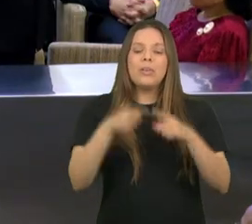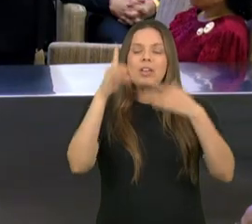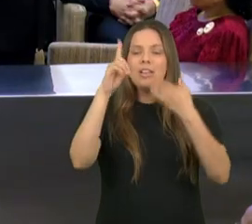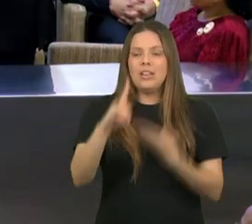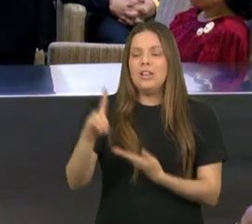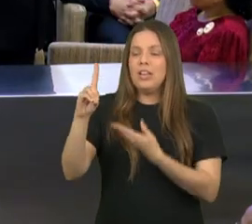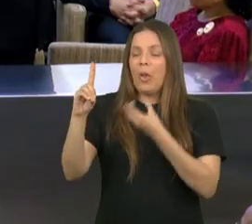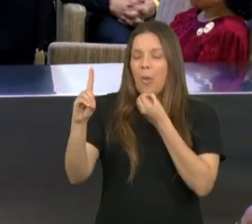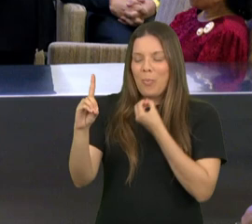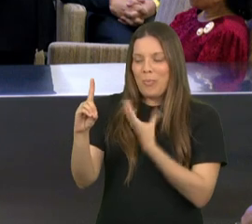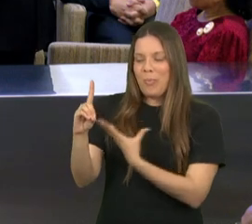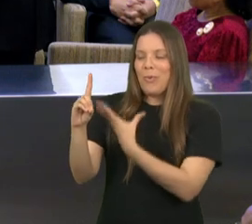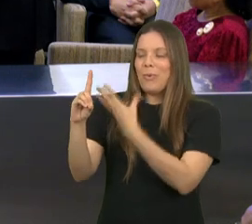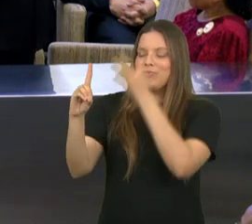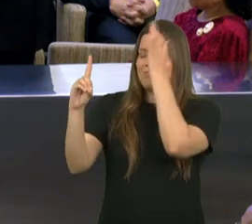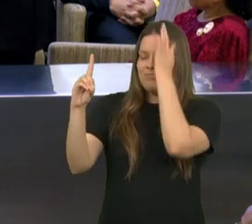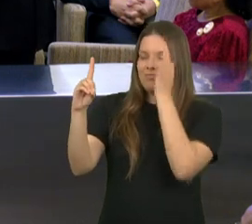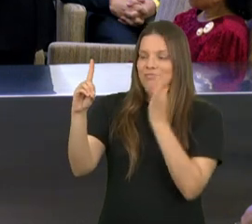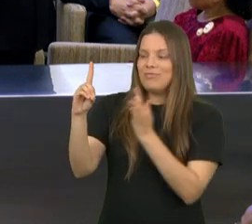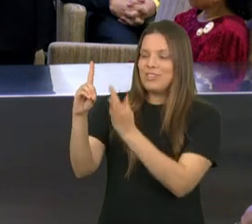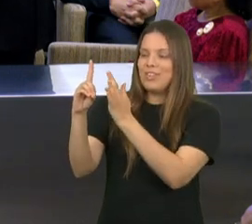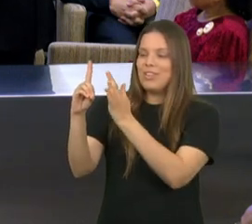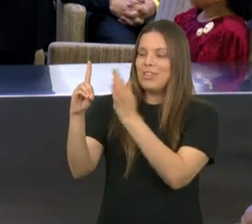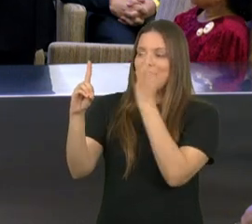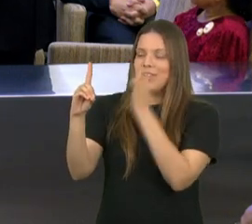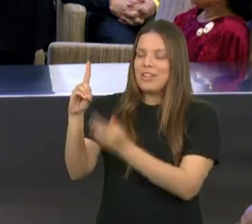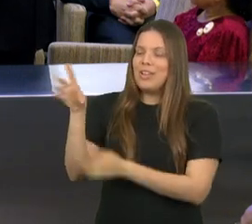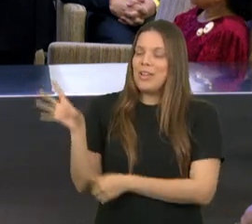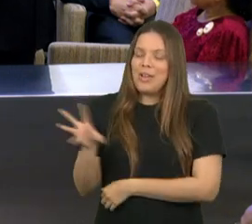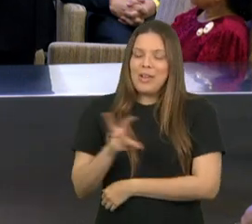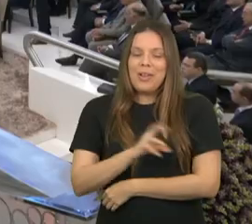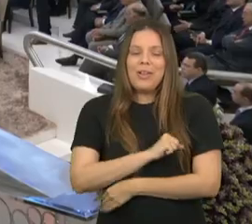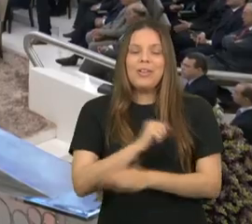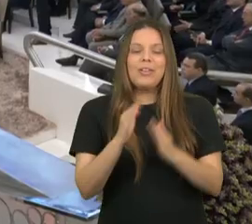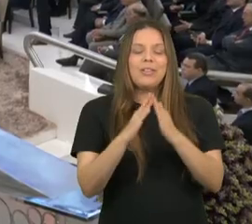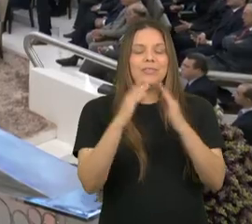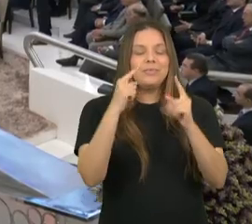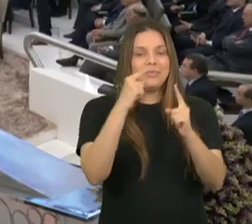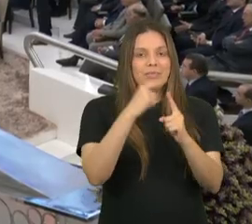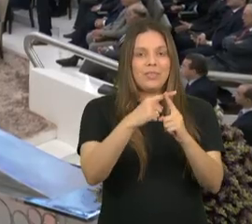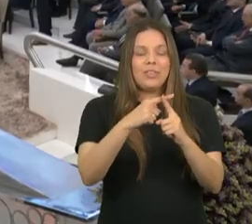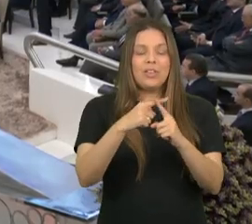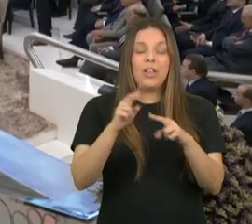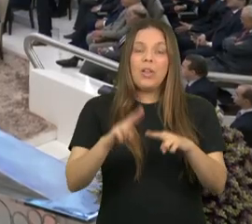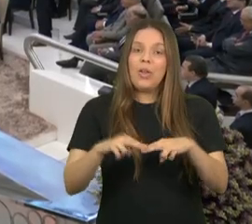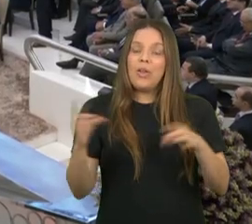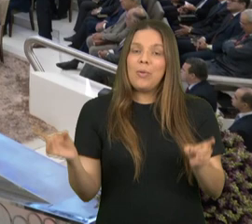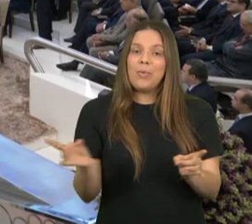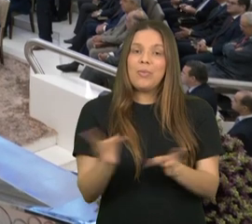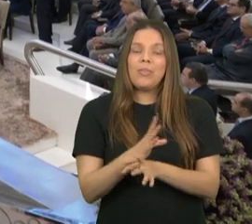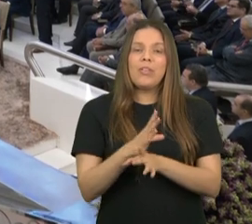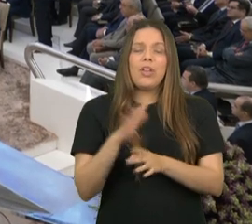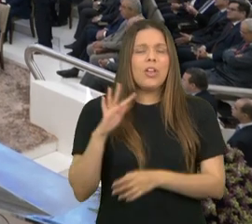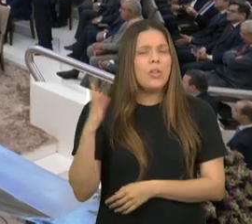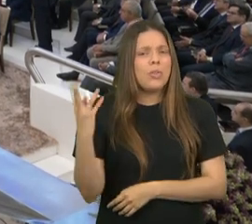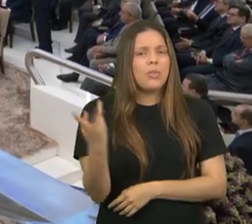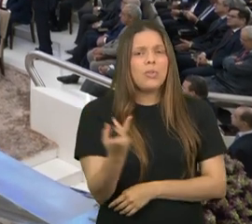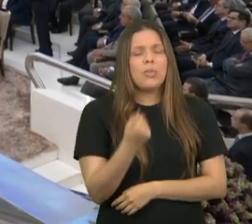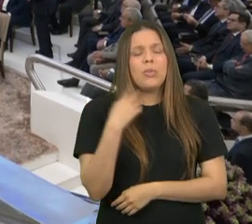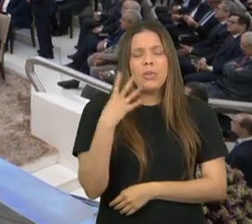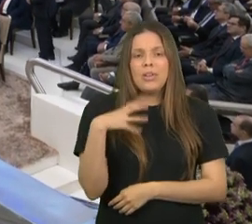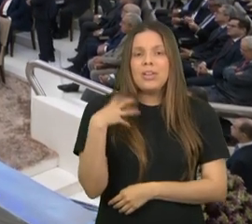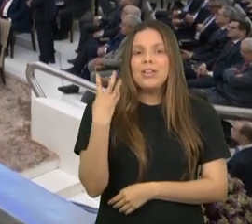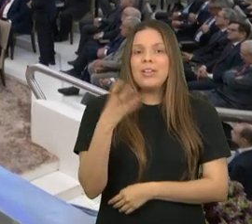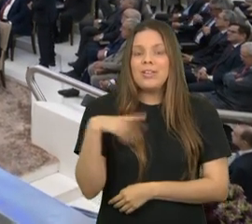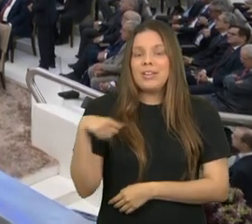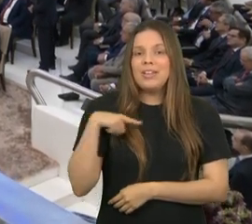fiel e Deus ama a igreja. Por último, cada hino que foi cantado aqui tem uma história